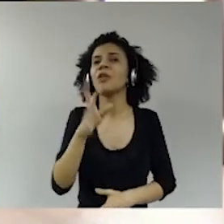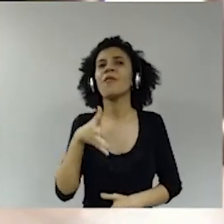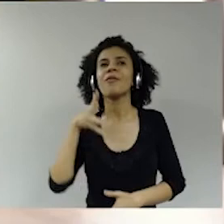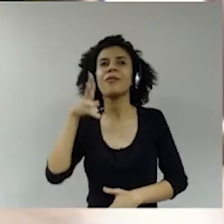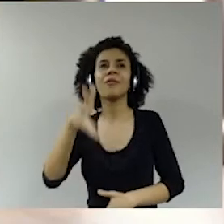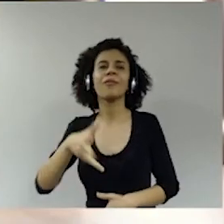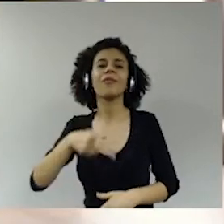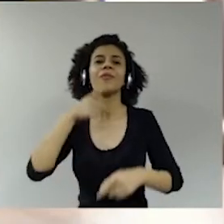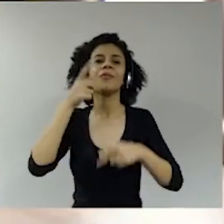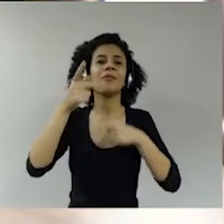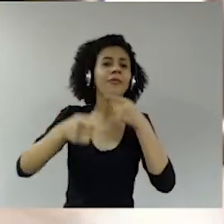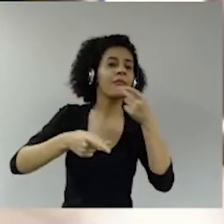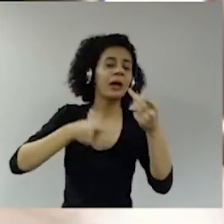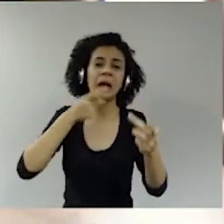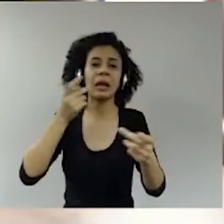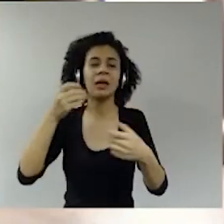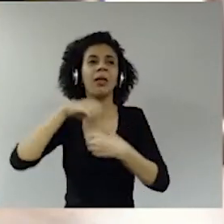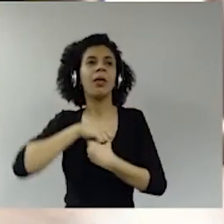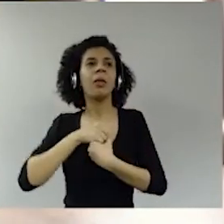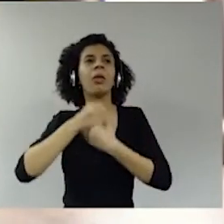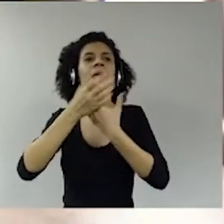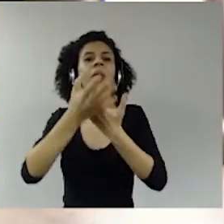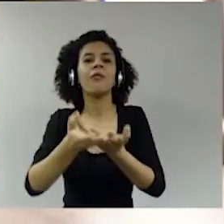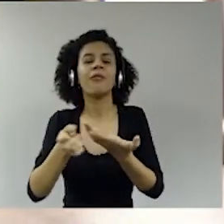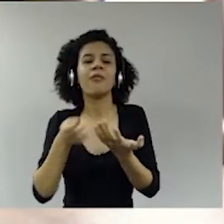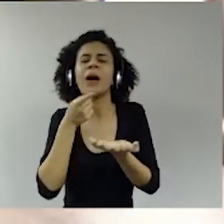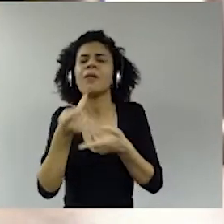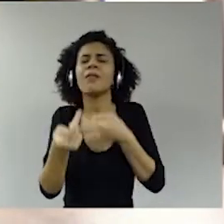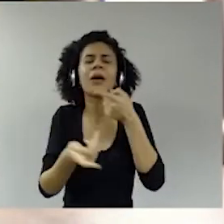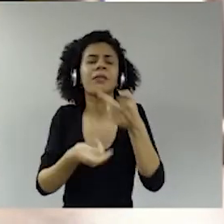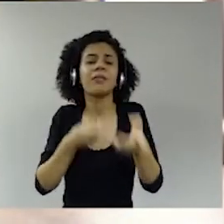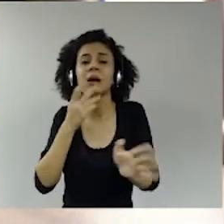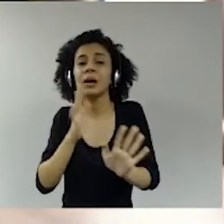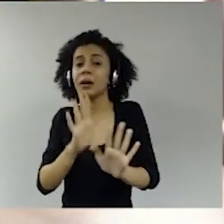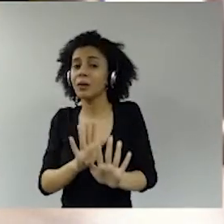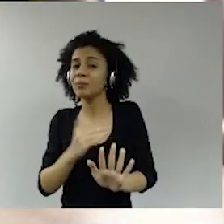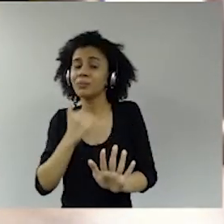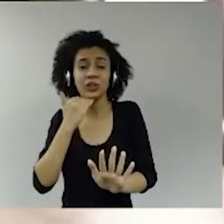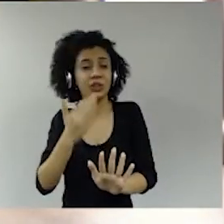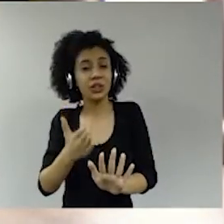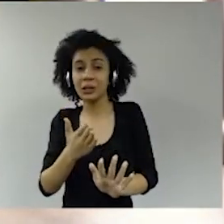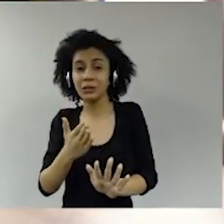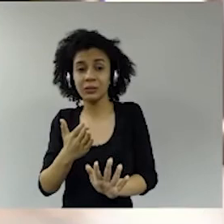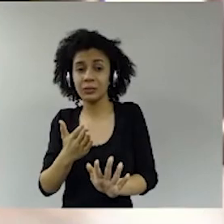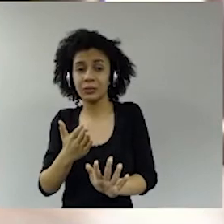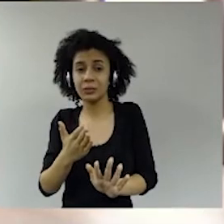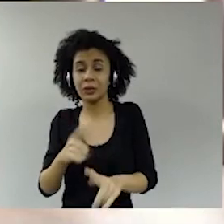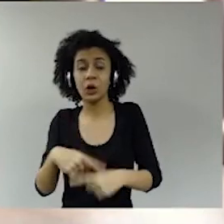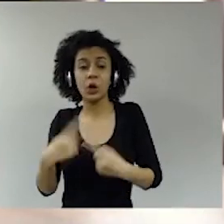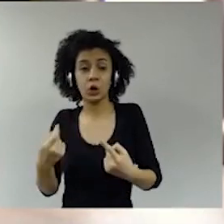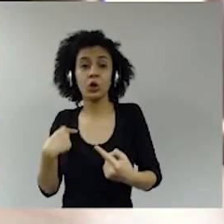ser apenas de dentro para fora. Temos que fazer nossa meia-culpa.